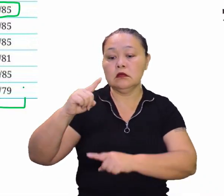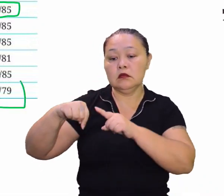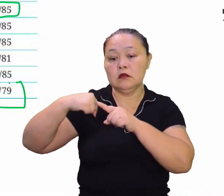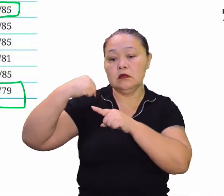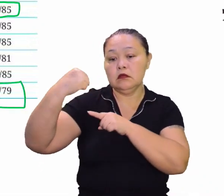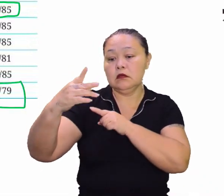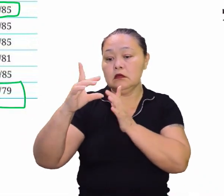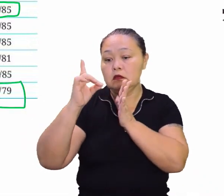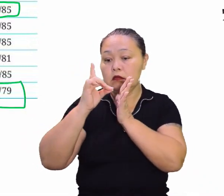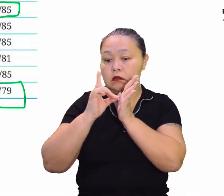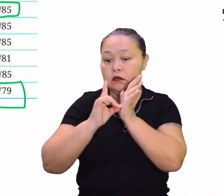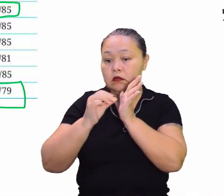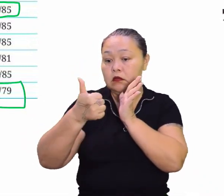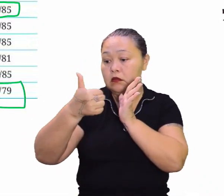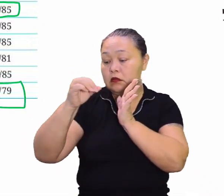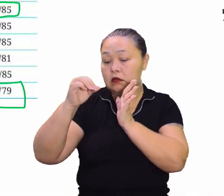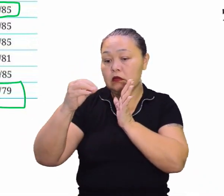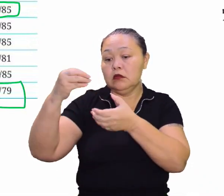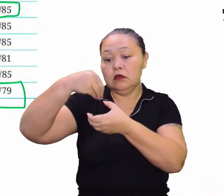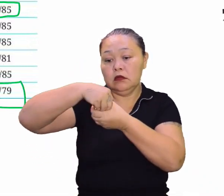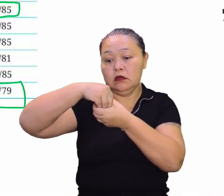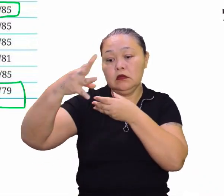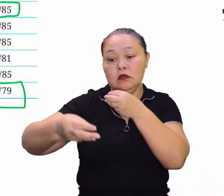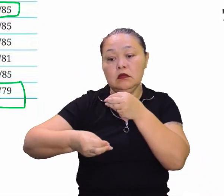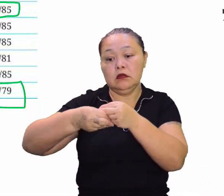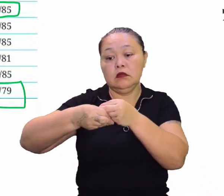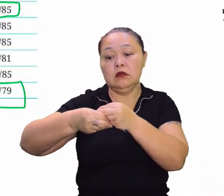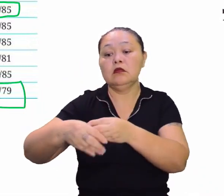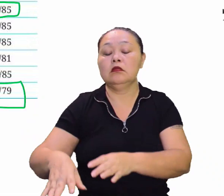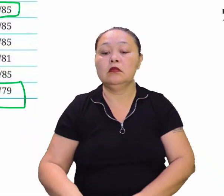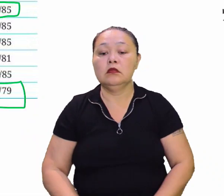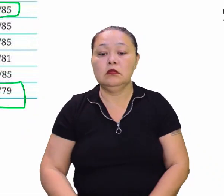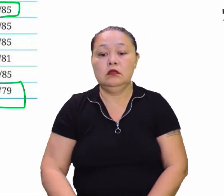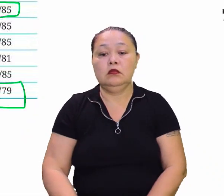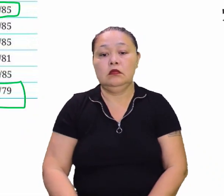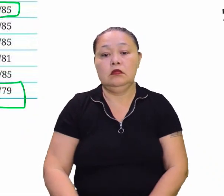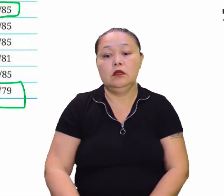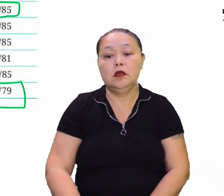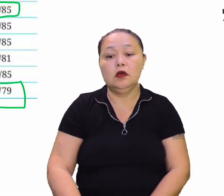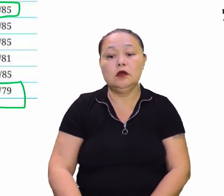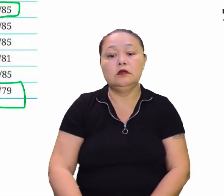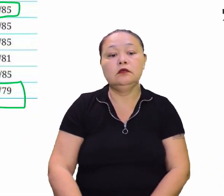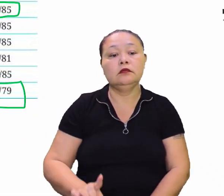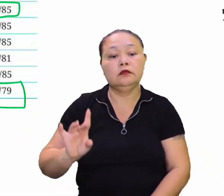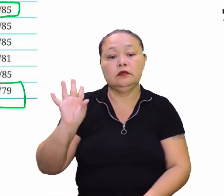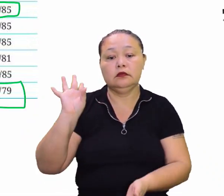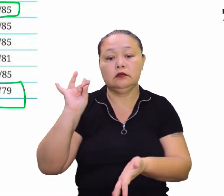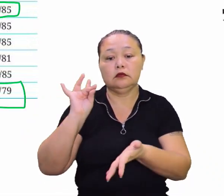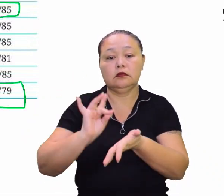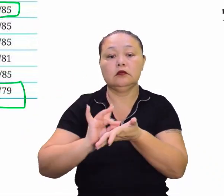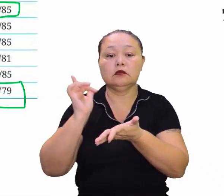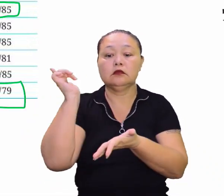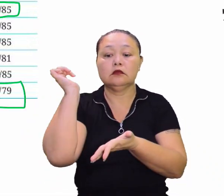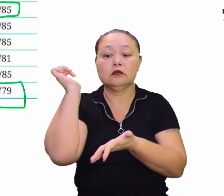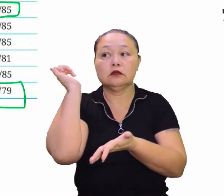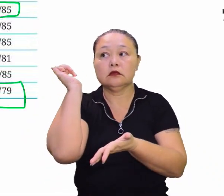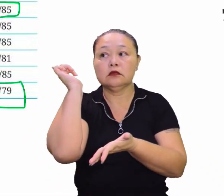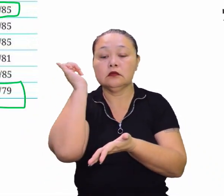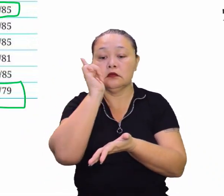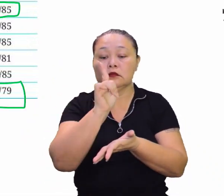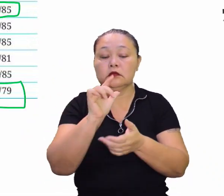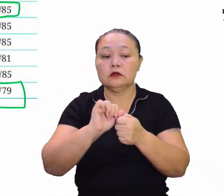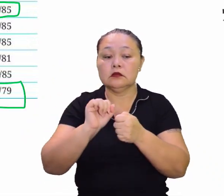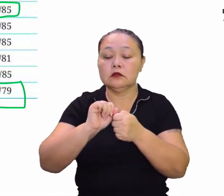de vida. Exato. Não é isso, Rogério? Então, realmente, a gente consegue comparar esses